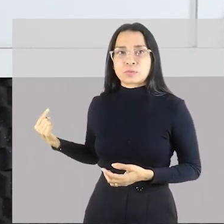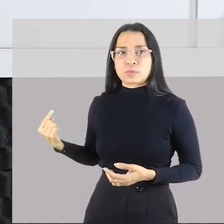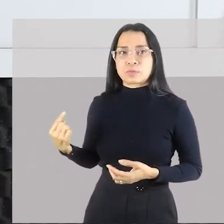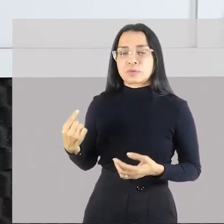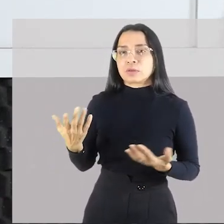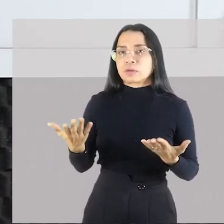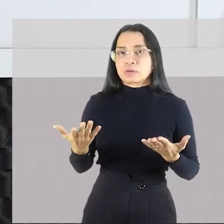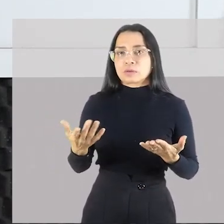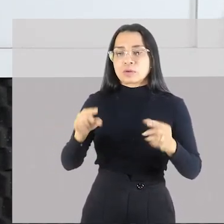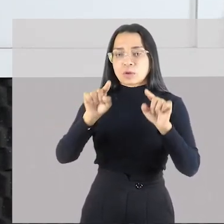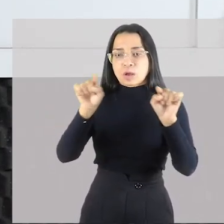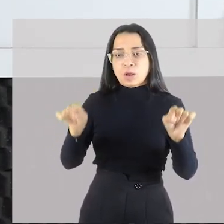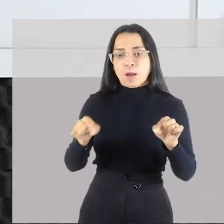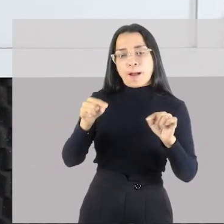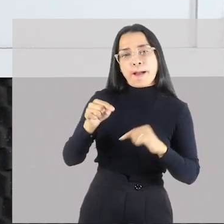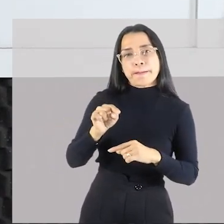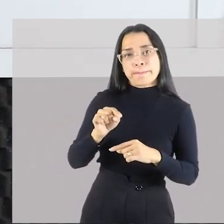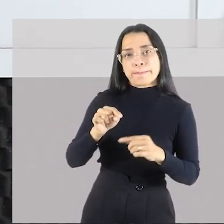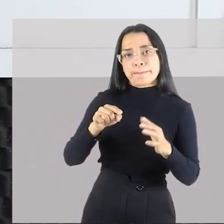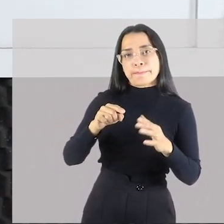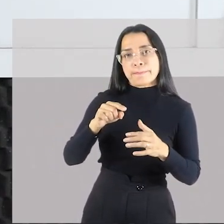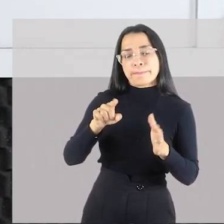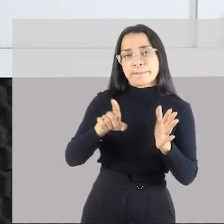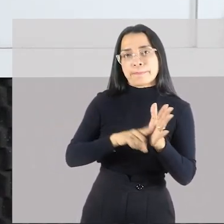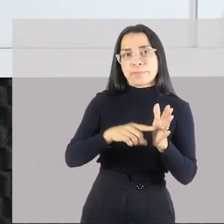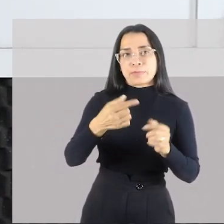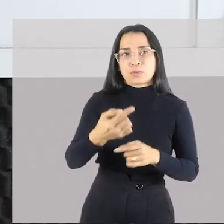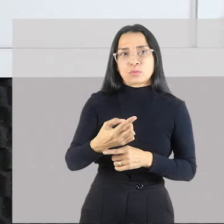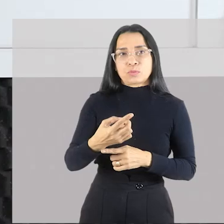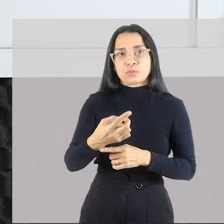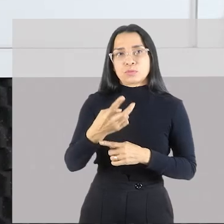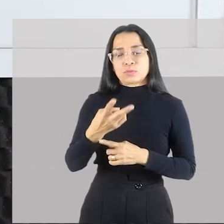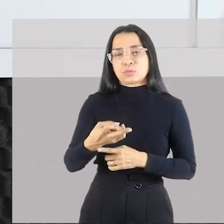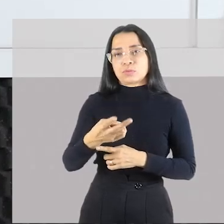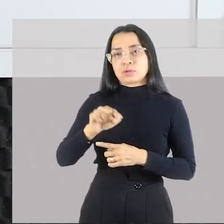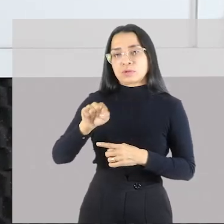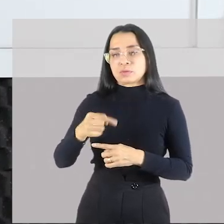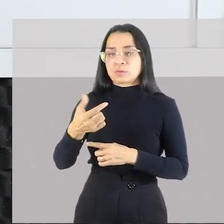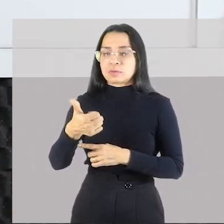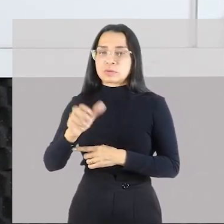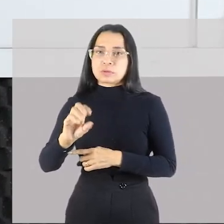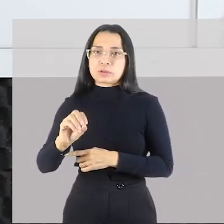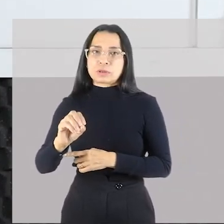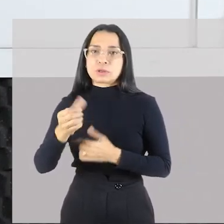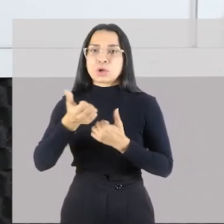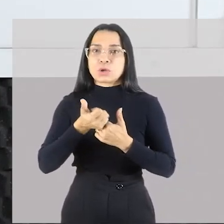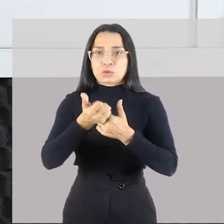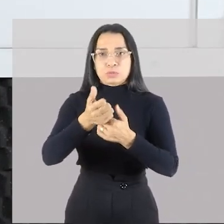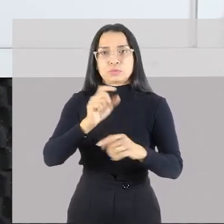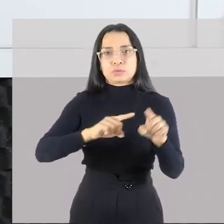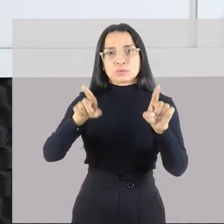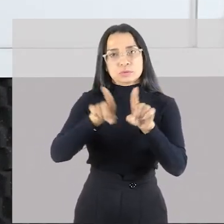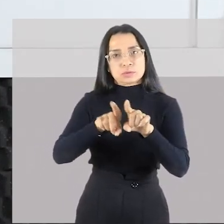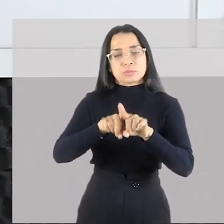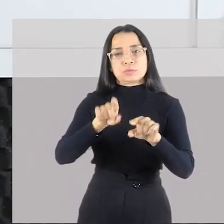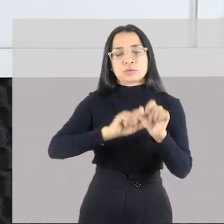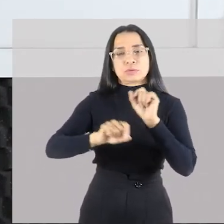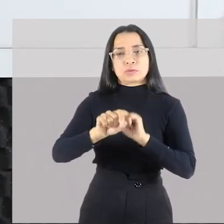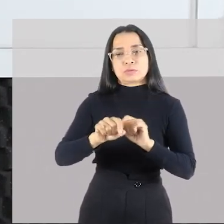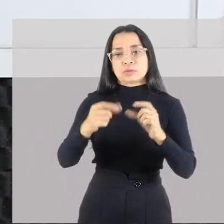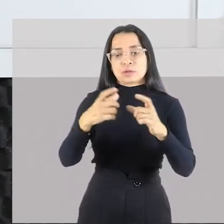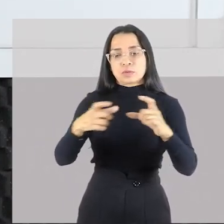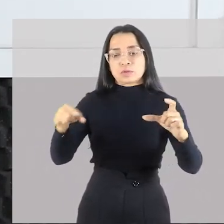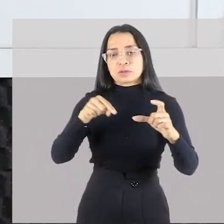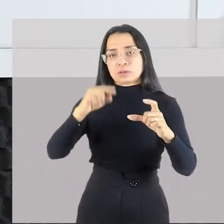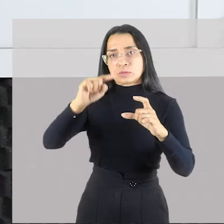menos 2 e 10. Vou fazer a mesma coisa. Vou substituir o menos 2 e 10, tanto na equação